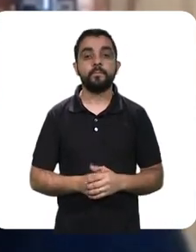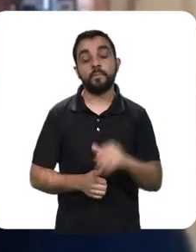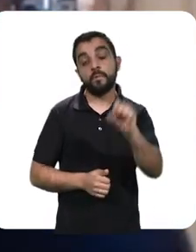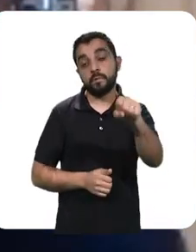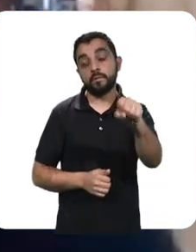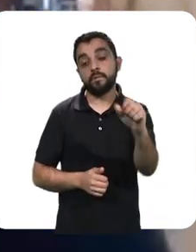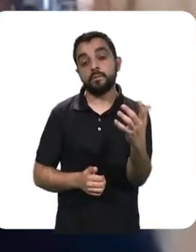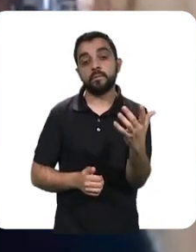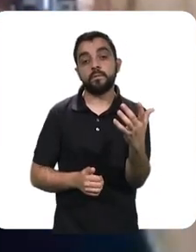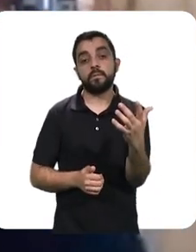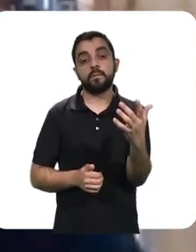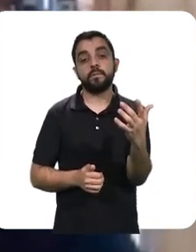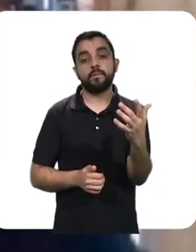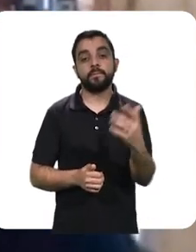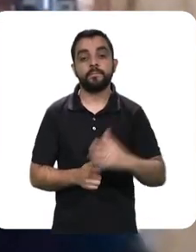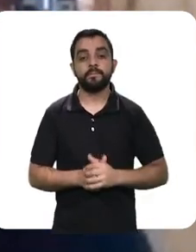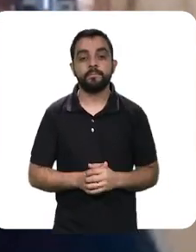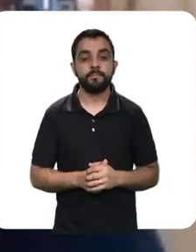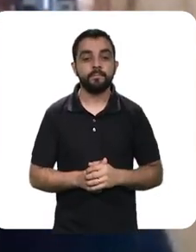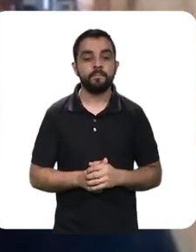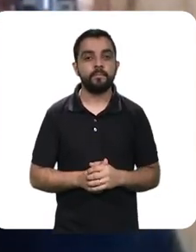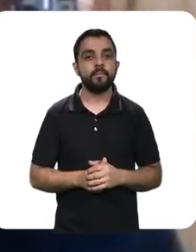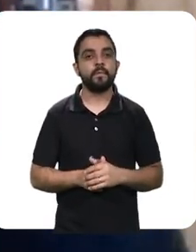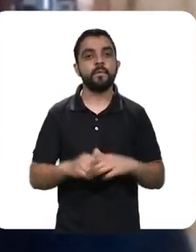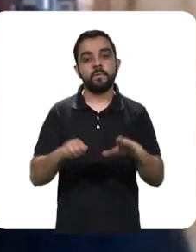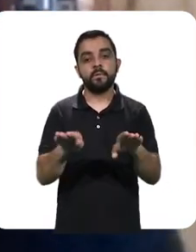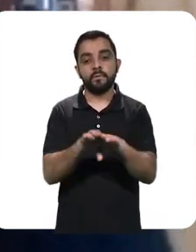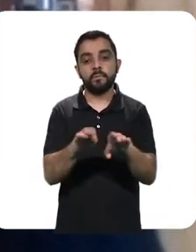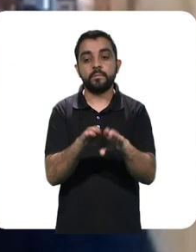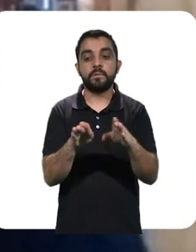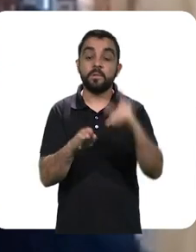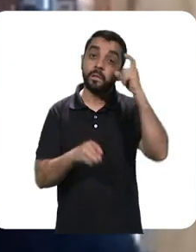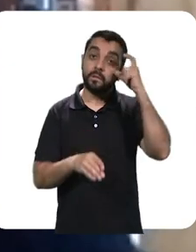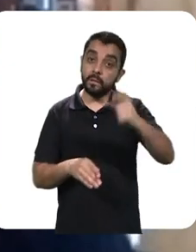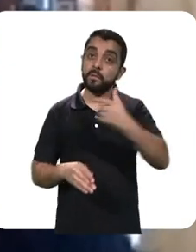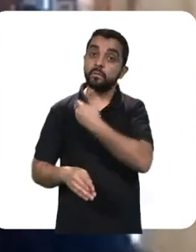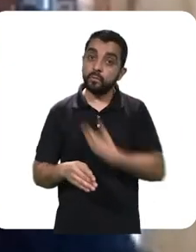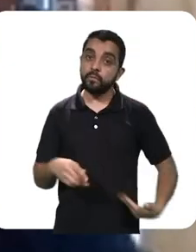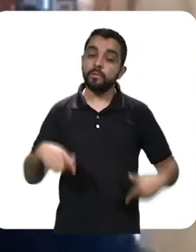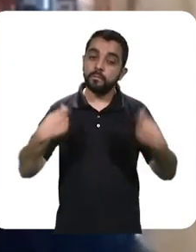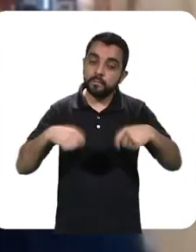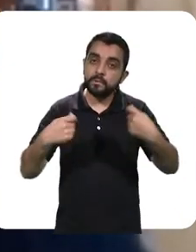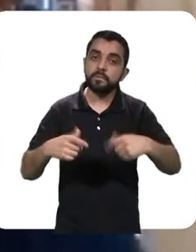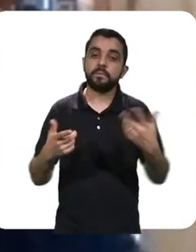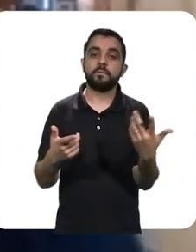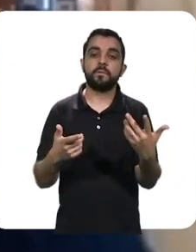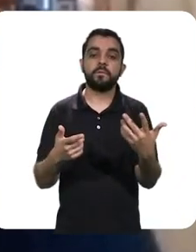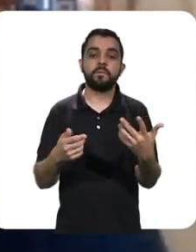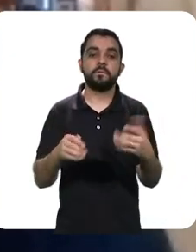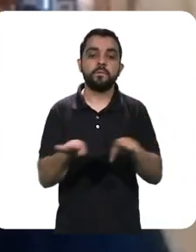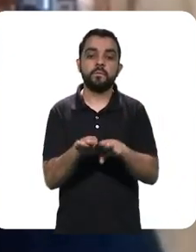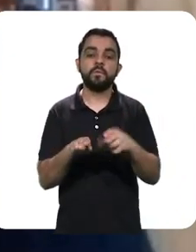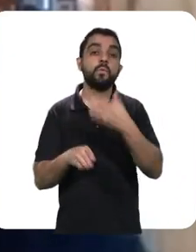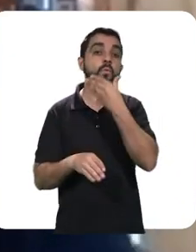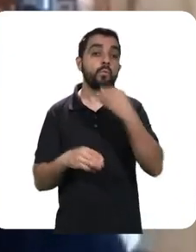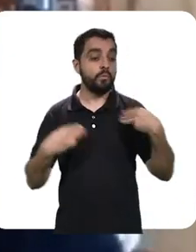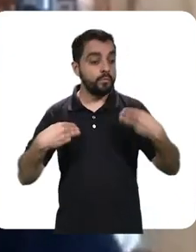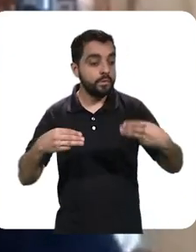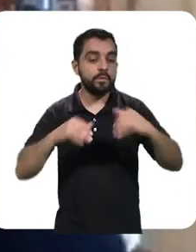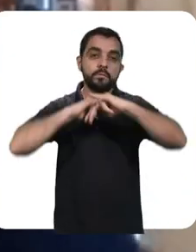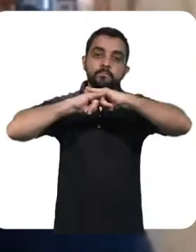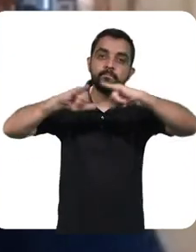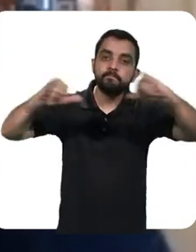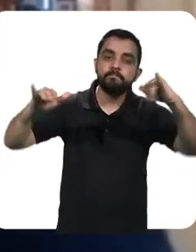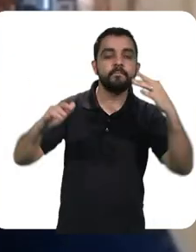É, sem dúvida, essa questão é de bastante interesse público nesse momento, né? Os relatos do ministro nos deixam a